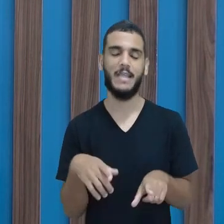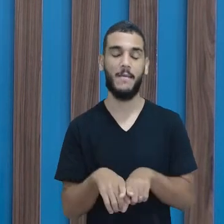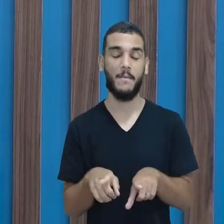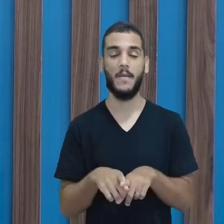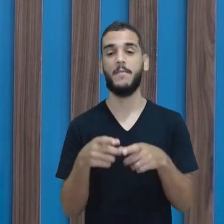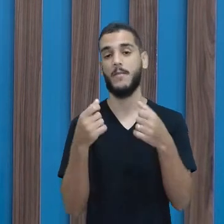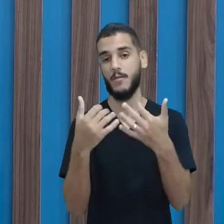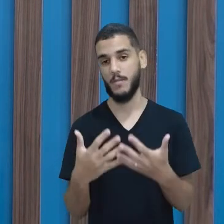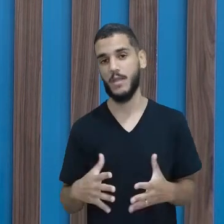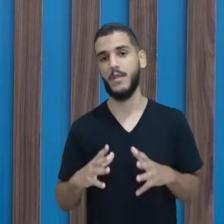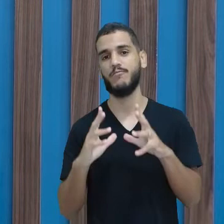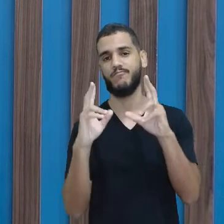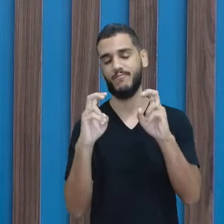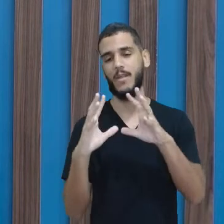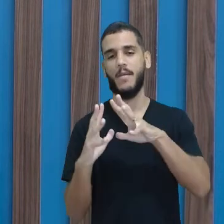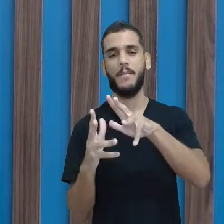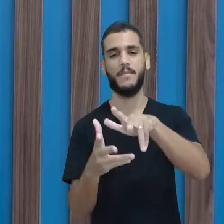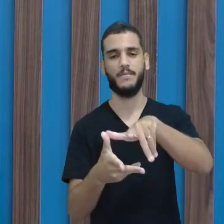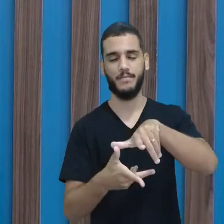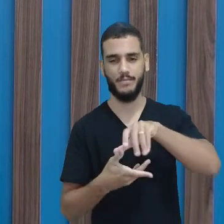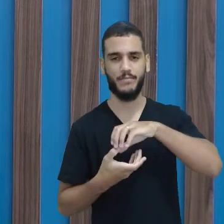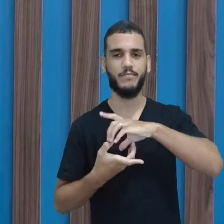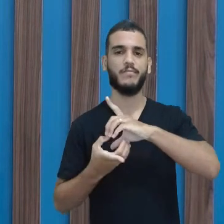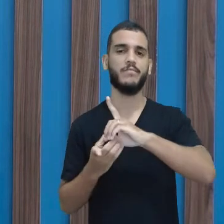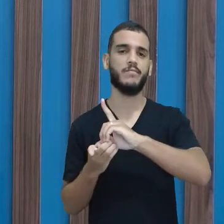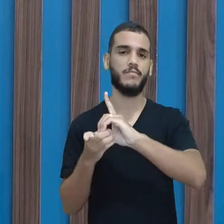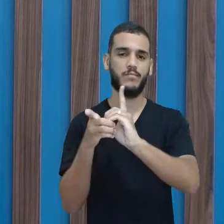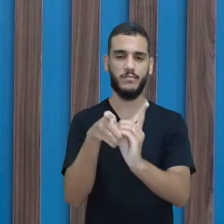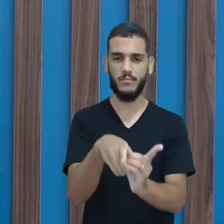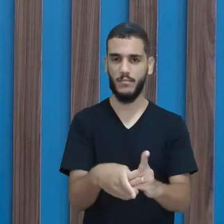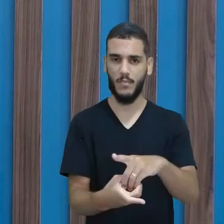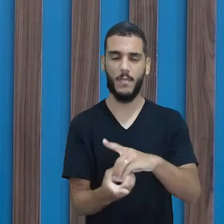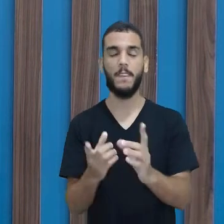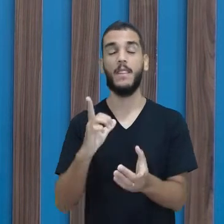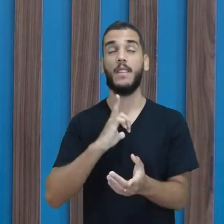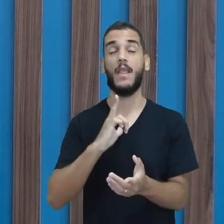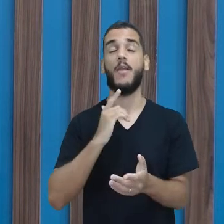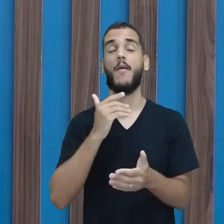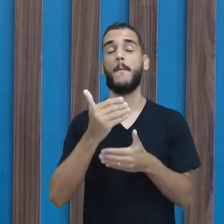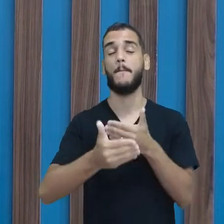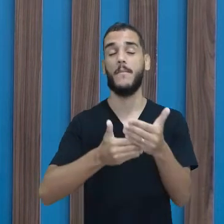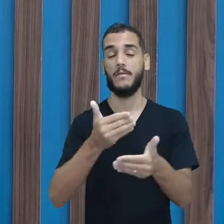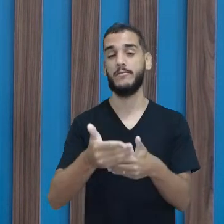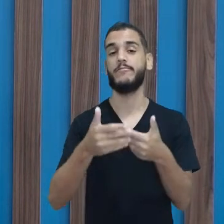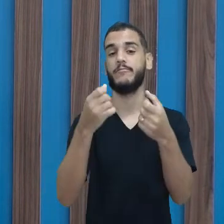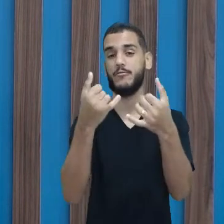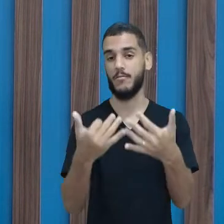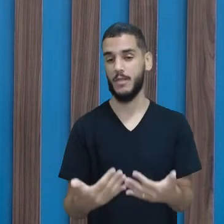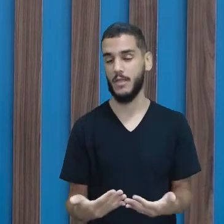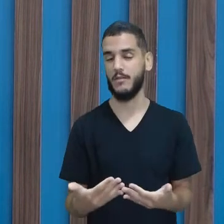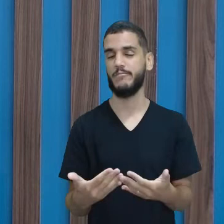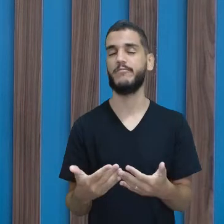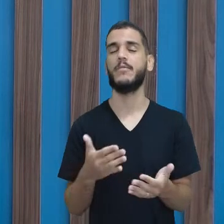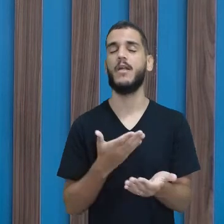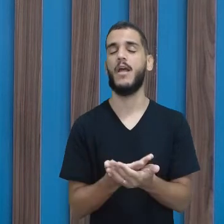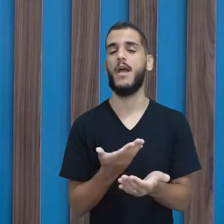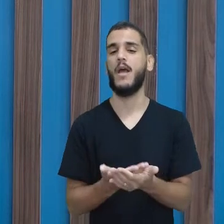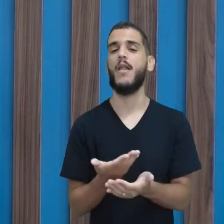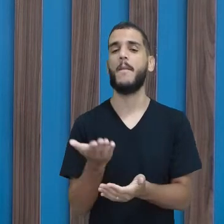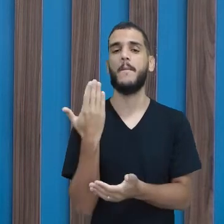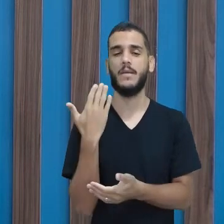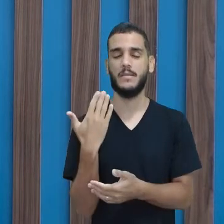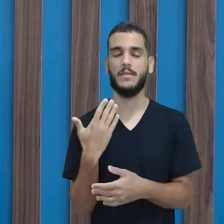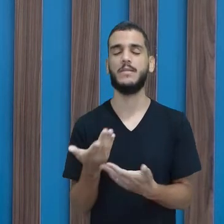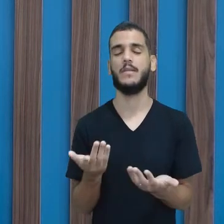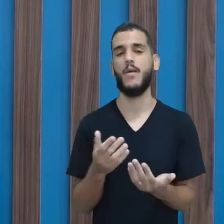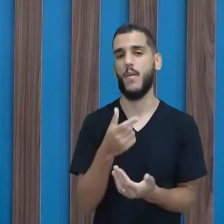da globalização, já vem desde aquele processo que o professor, olha só, falamos até na aula passada, Milton Santos, retrata